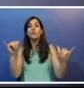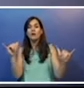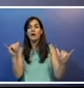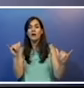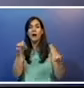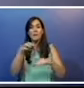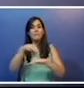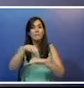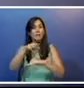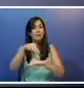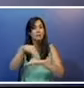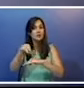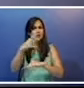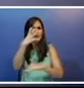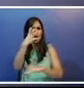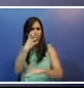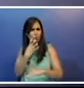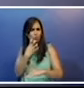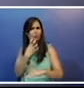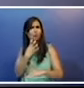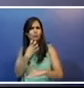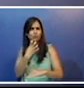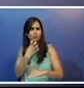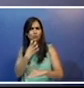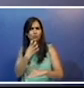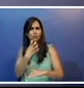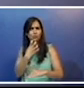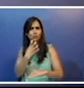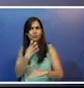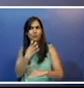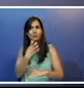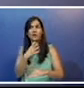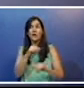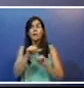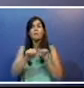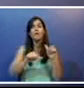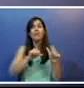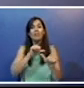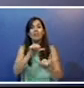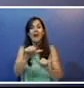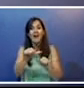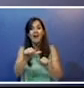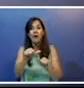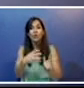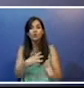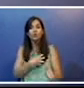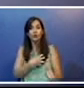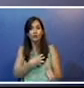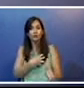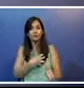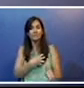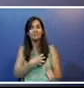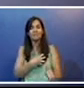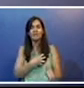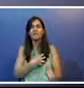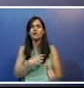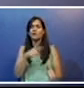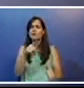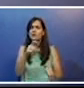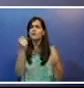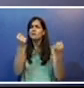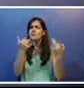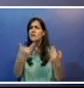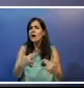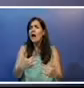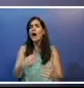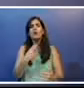de ódio nas redes sociais a mudar de atitude. Então, que isso é errado, que não se deve fazer isso.